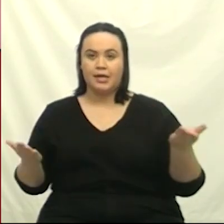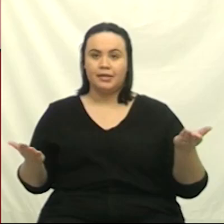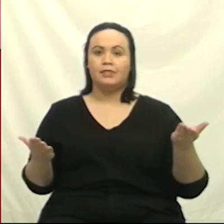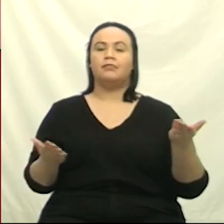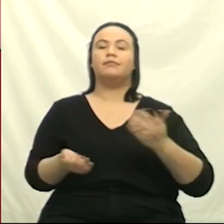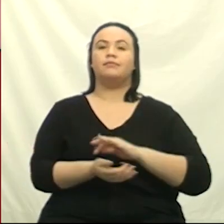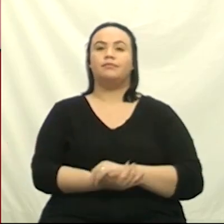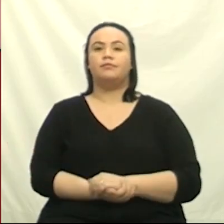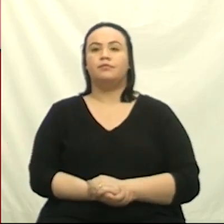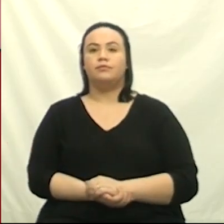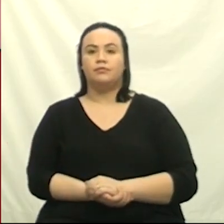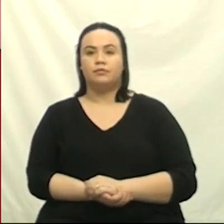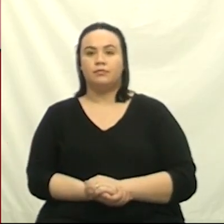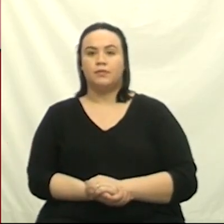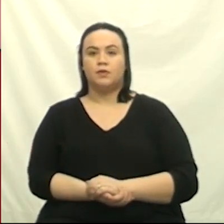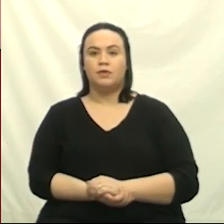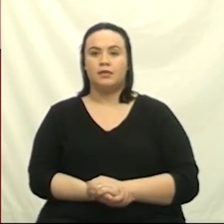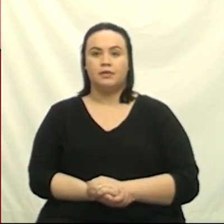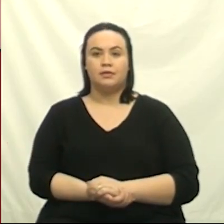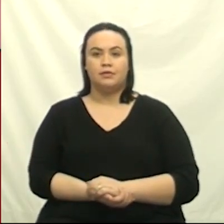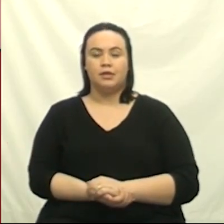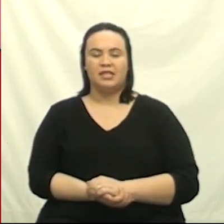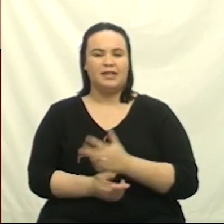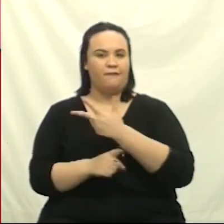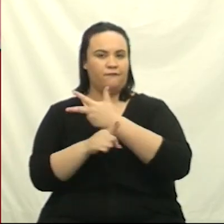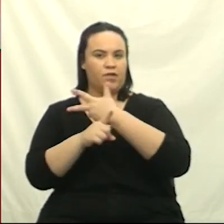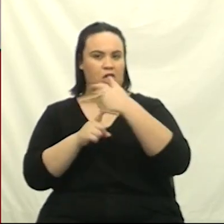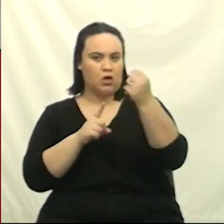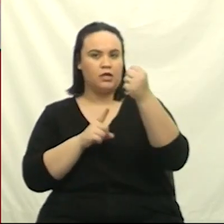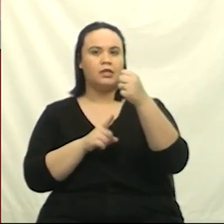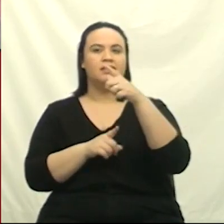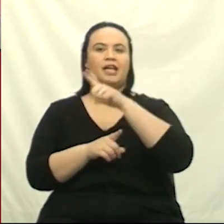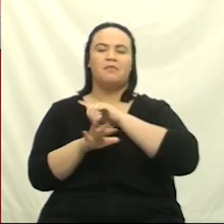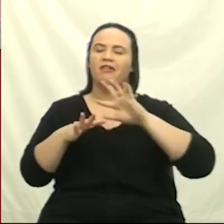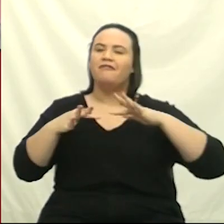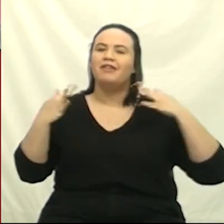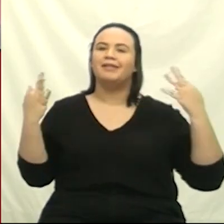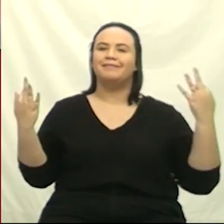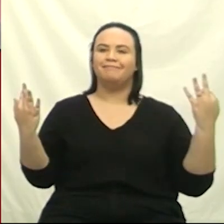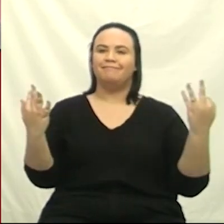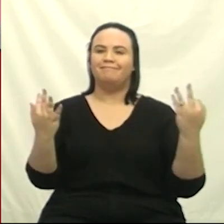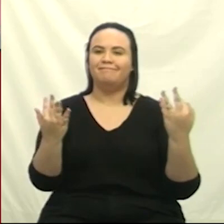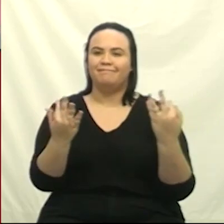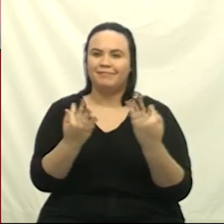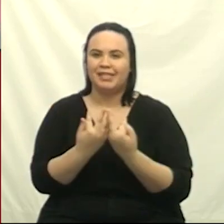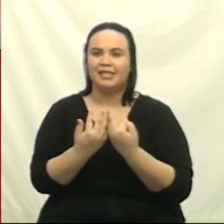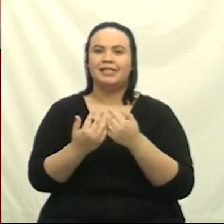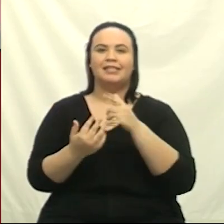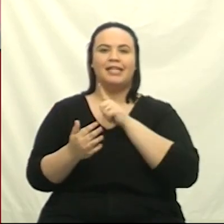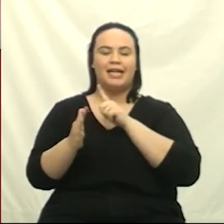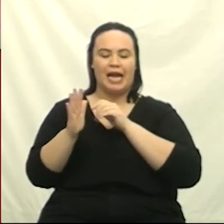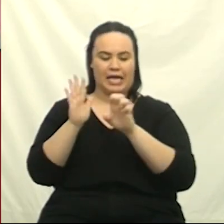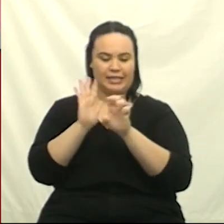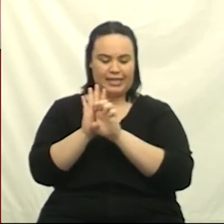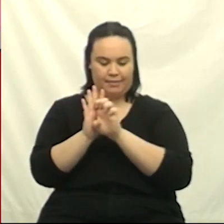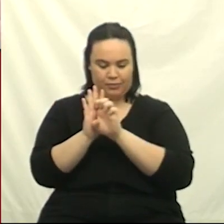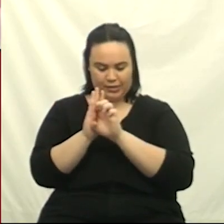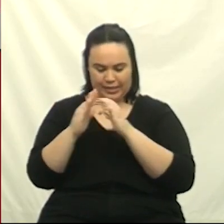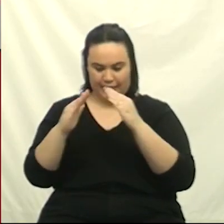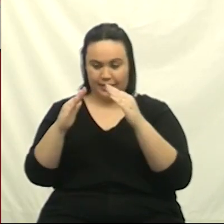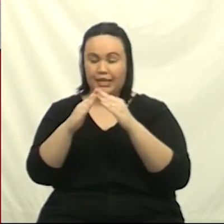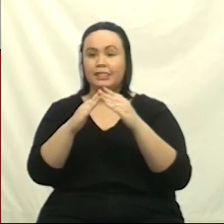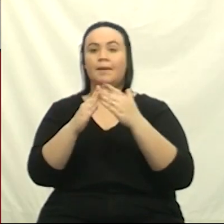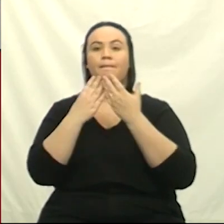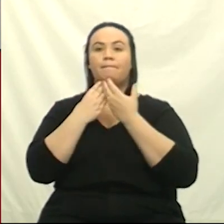aí com esse título não tenho dúvida que porque tem uma família tem um exemplo dentro de casa tem bons